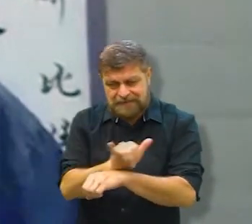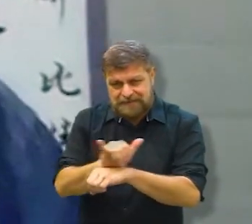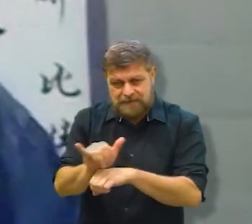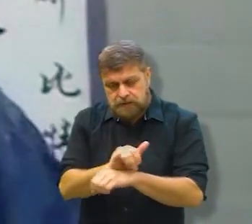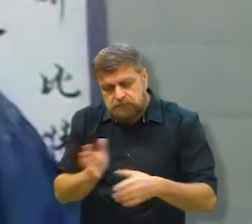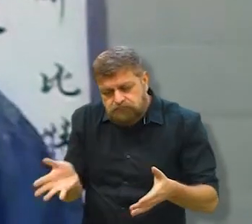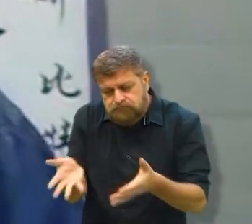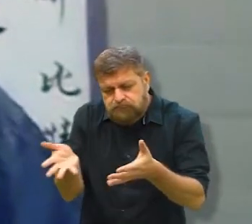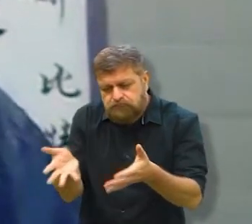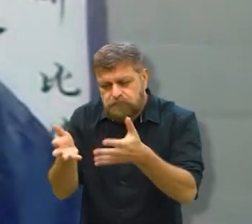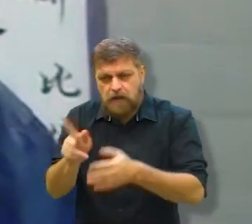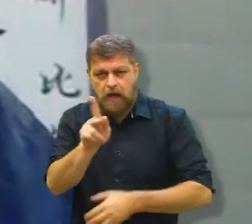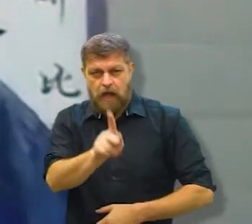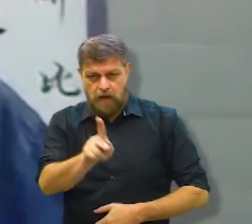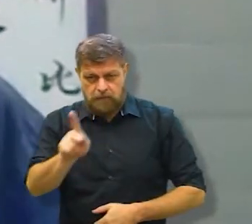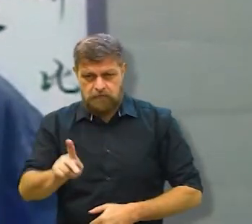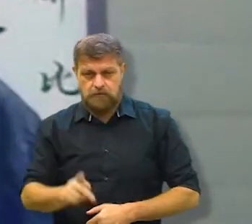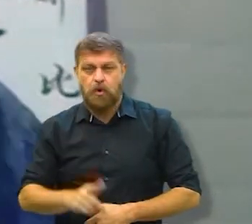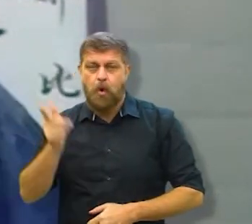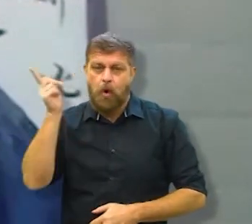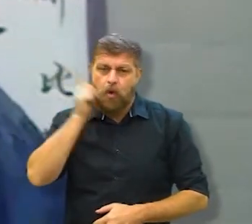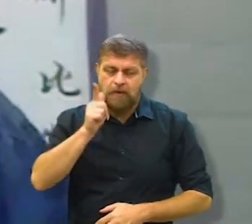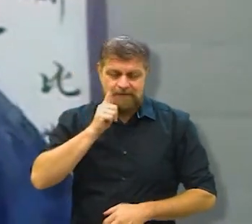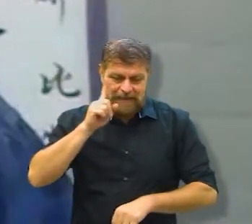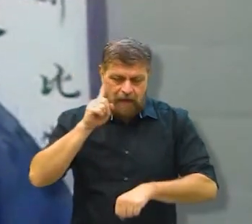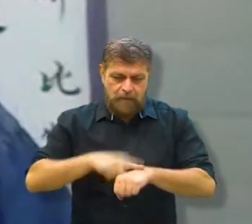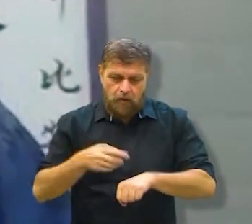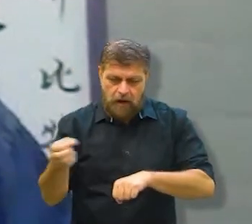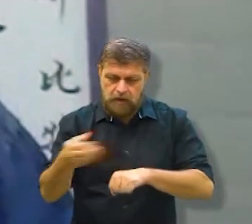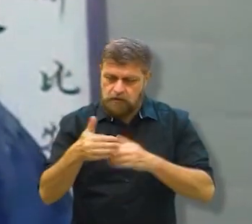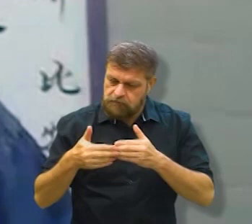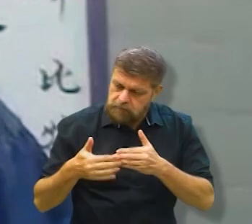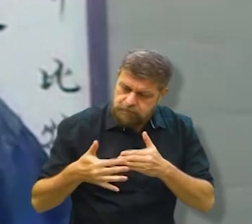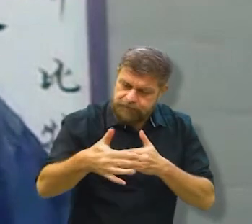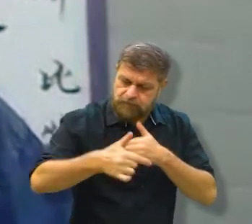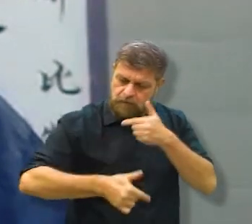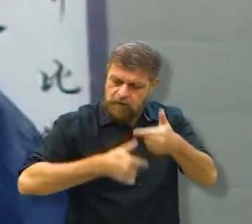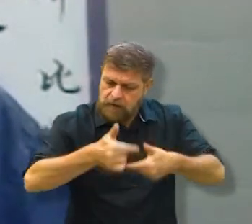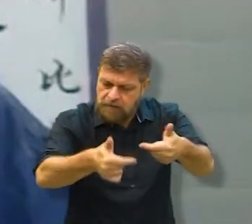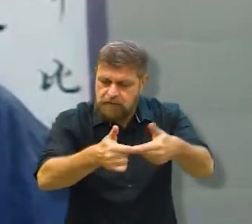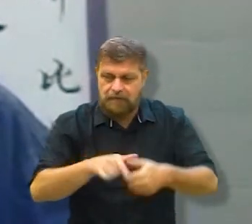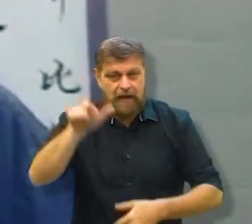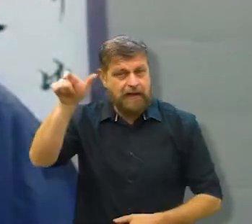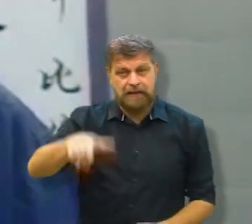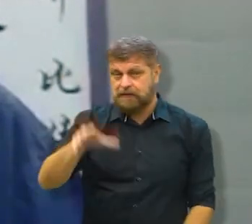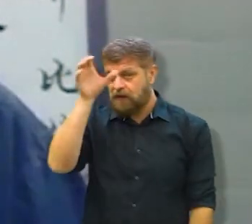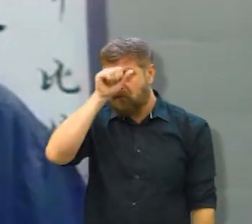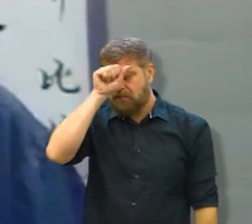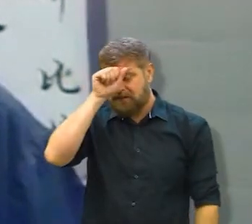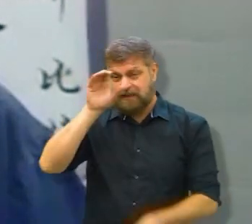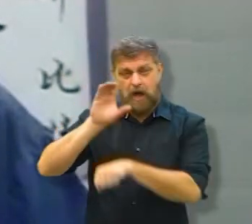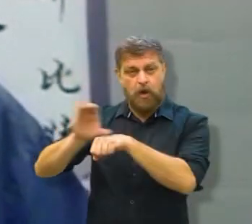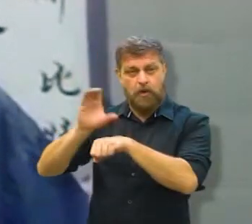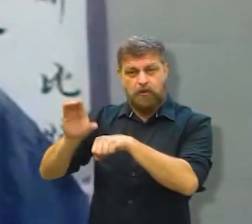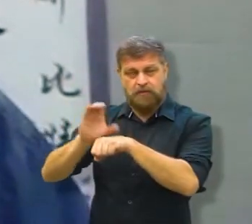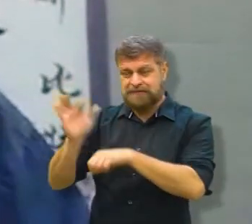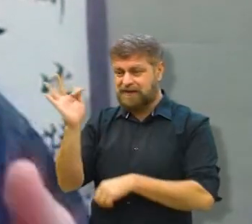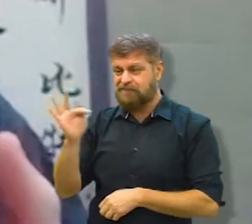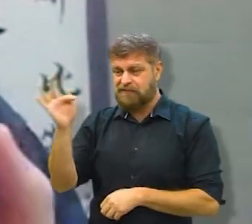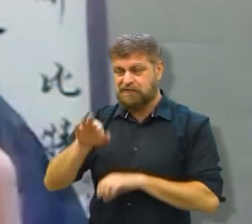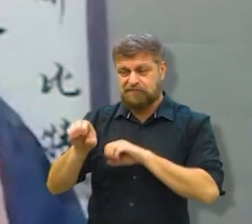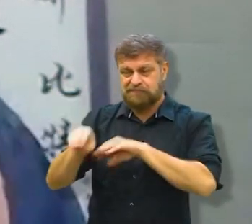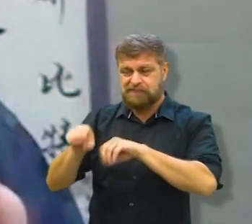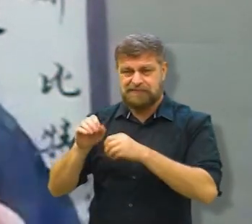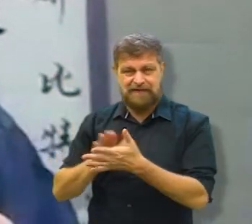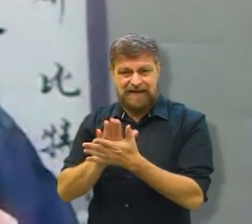que os professores possam viver esse novo momento que eles estão vivendo. Eles não aprenderam nos cursos de